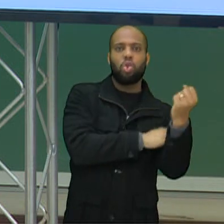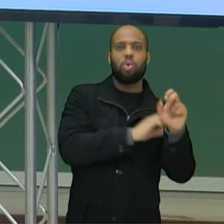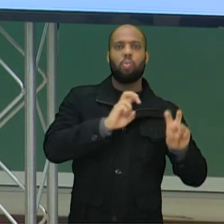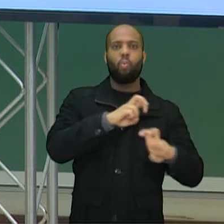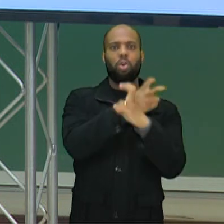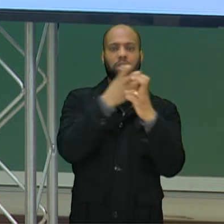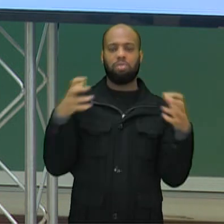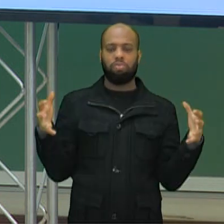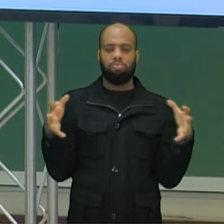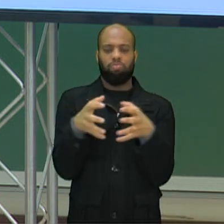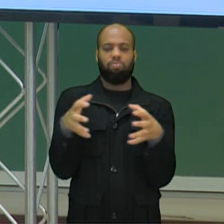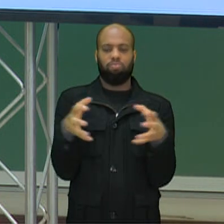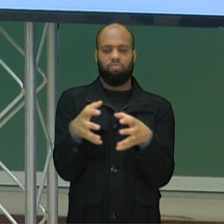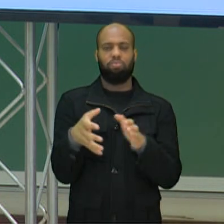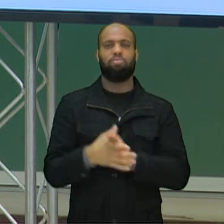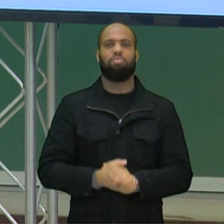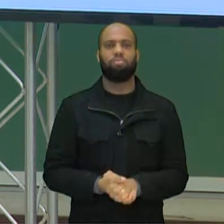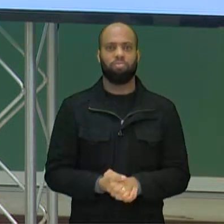esquelética contrair.